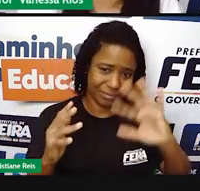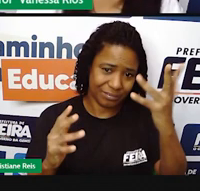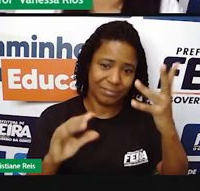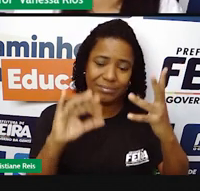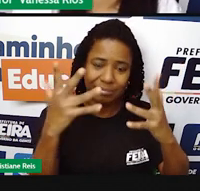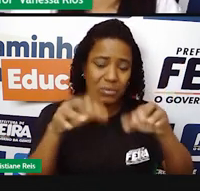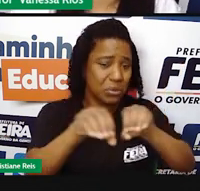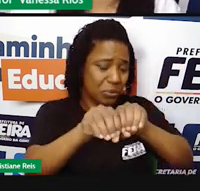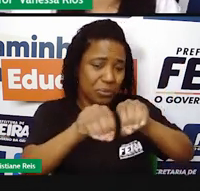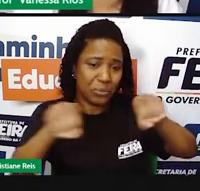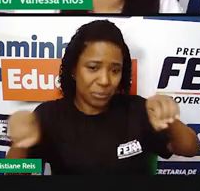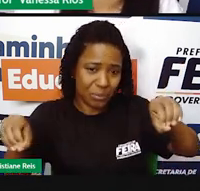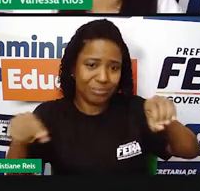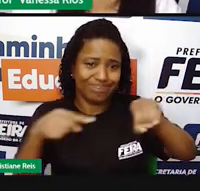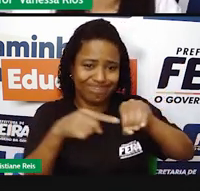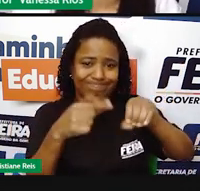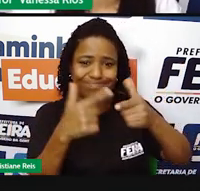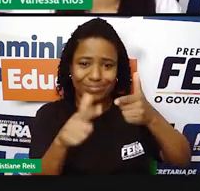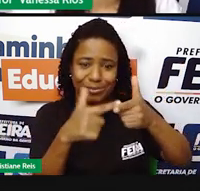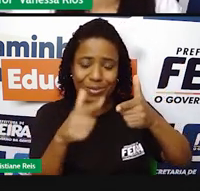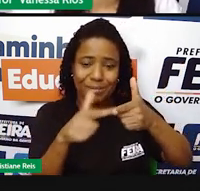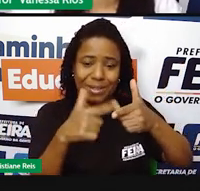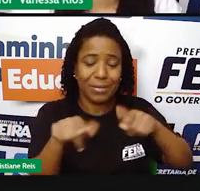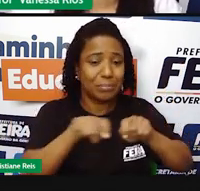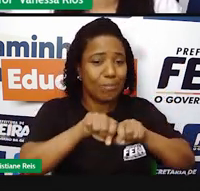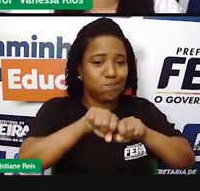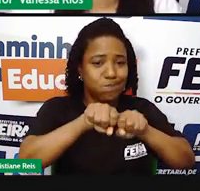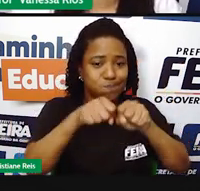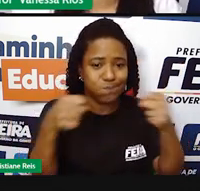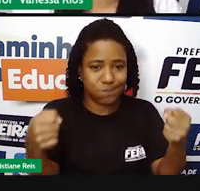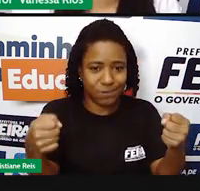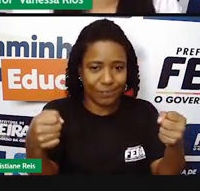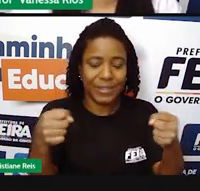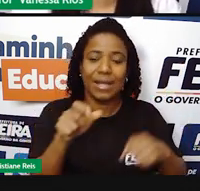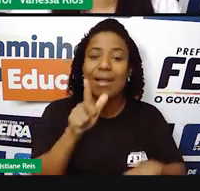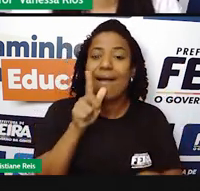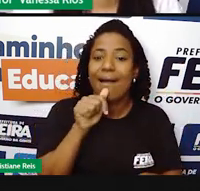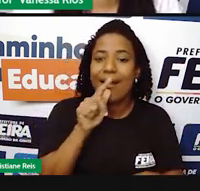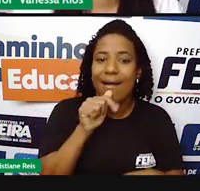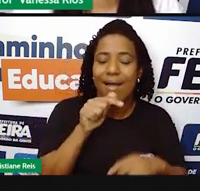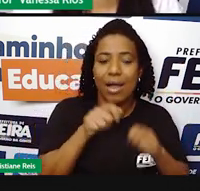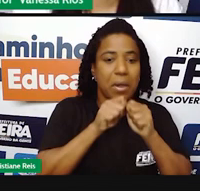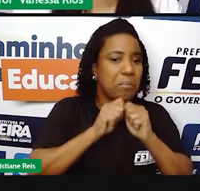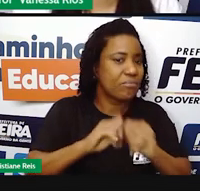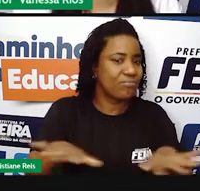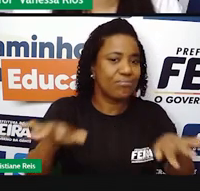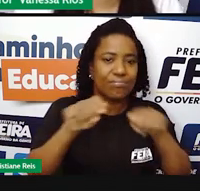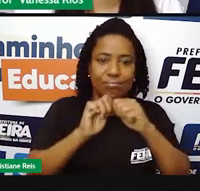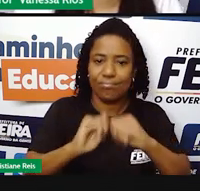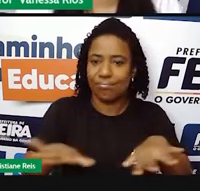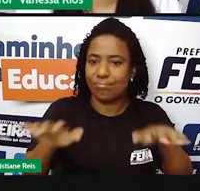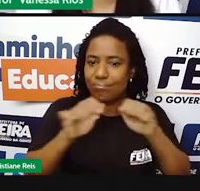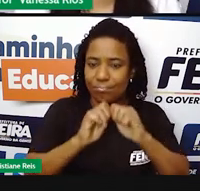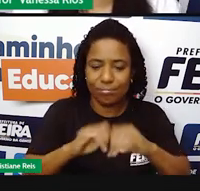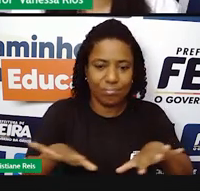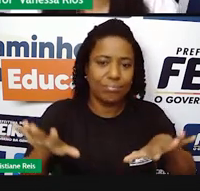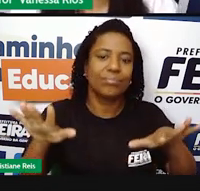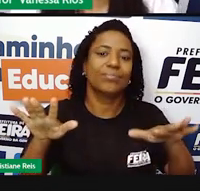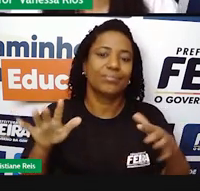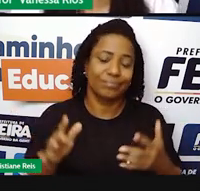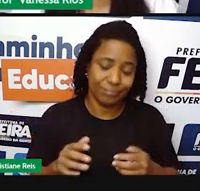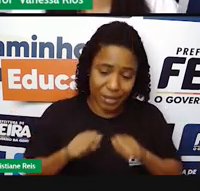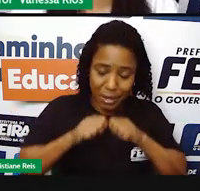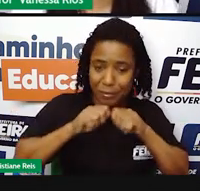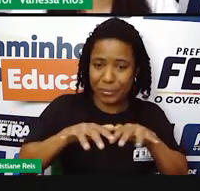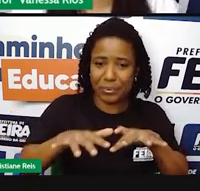nos próprios encanamentos que levam a água, e aí fazem com que a água seja desperdiçada, os vazamentos, a água escorra